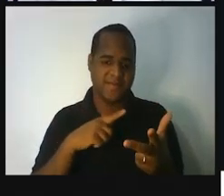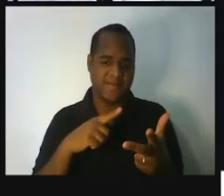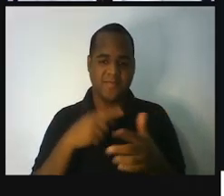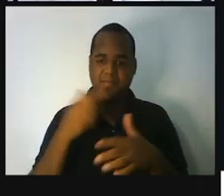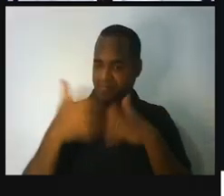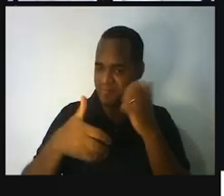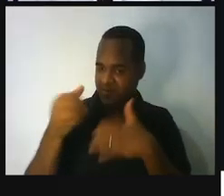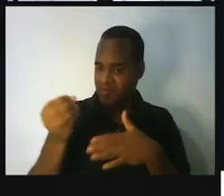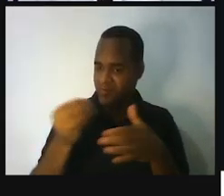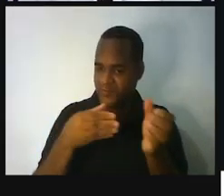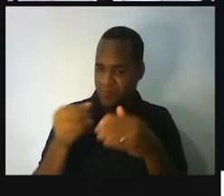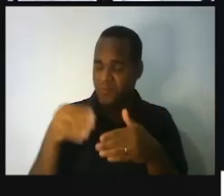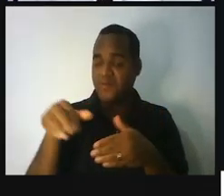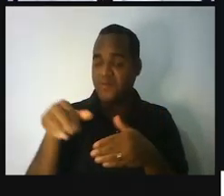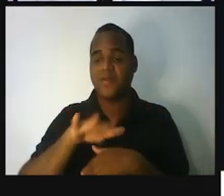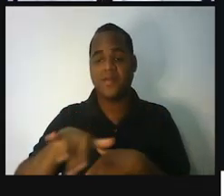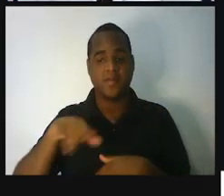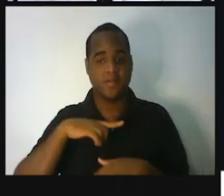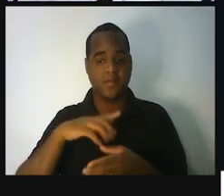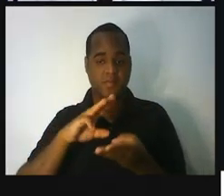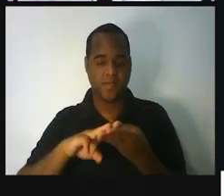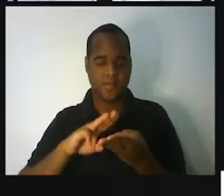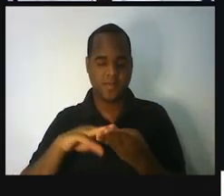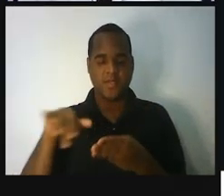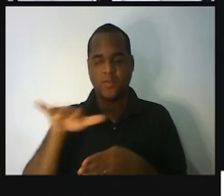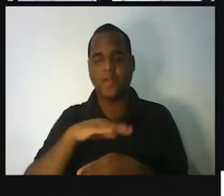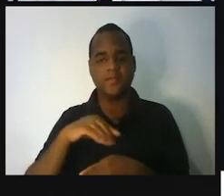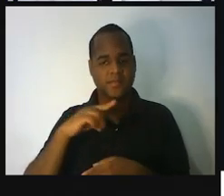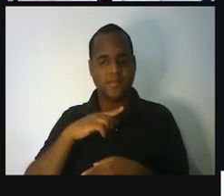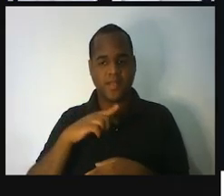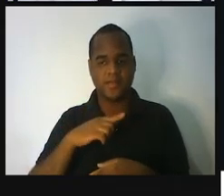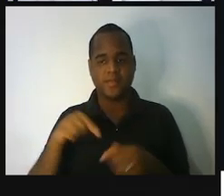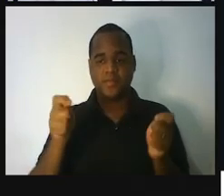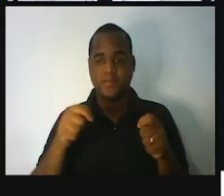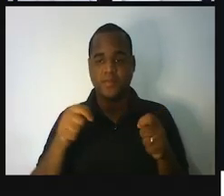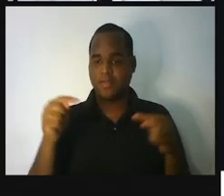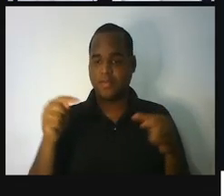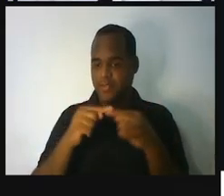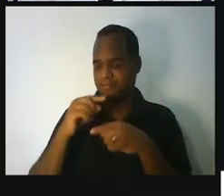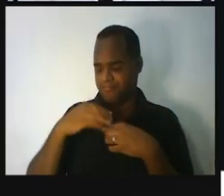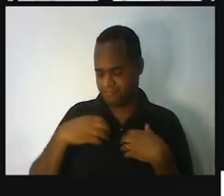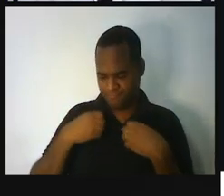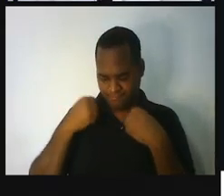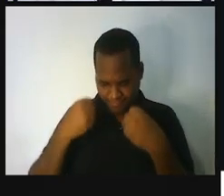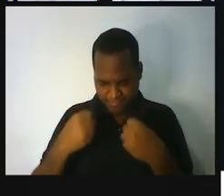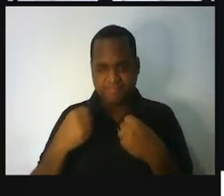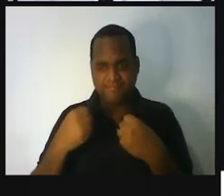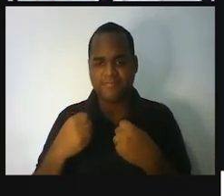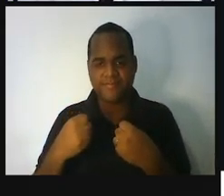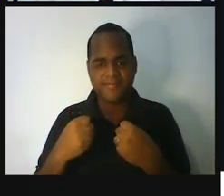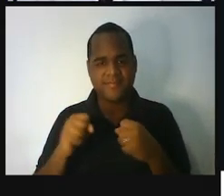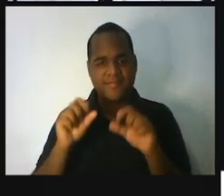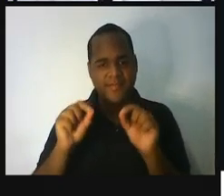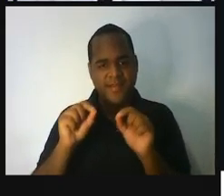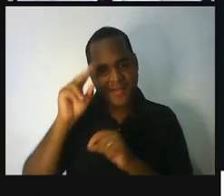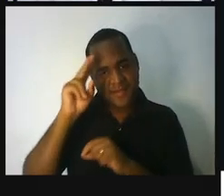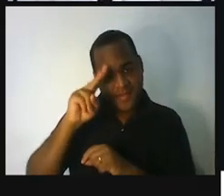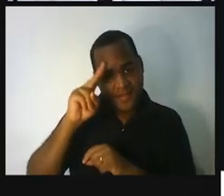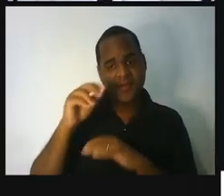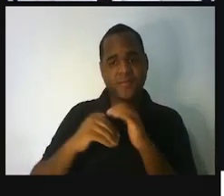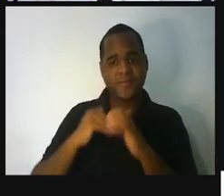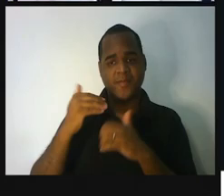necessidades fizeram com que a matemática que estava em nós fosse colocada para fora. Lembra da historinha sobre o processo